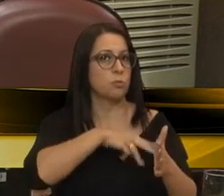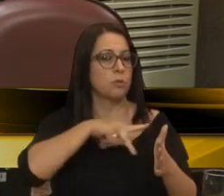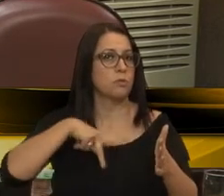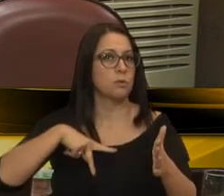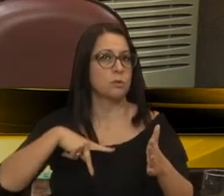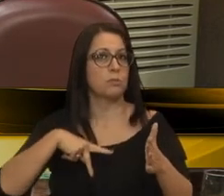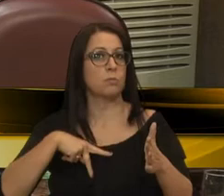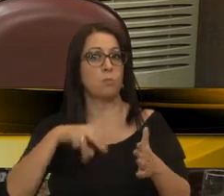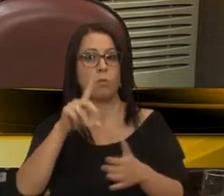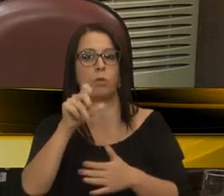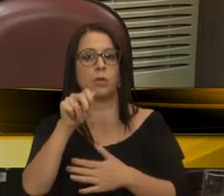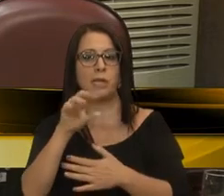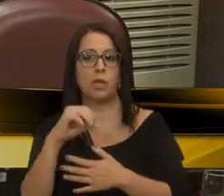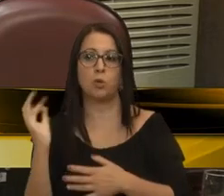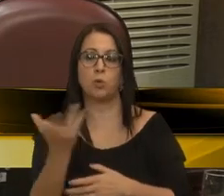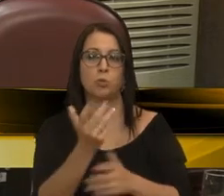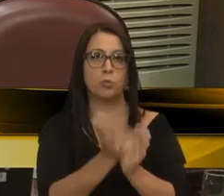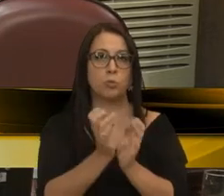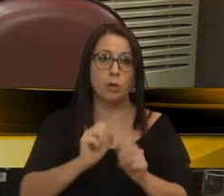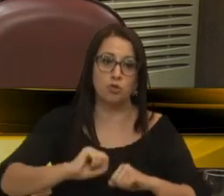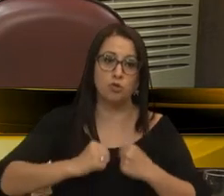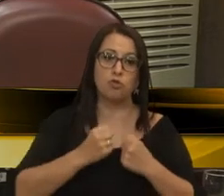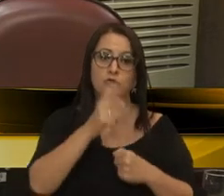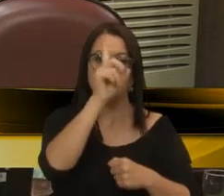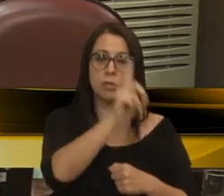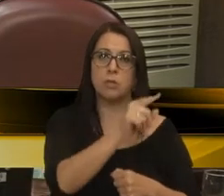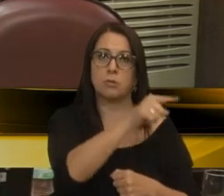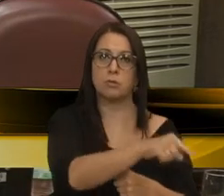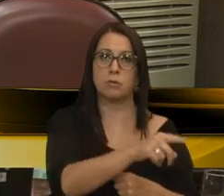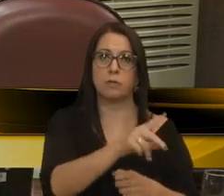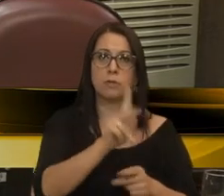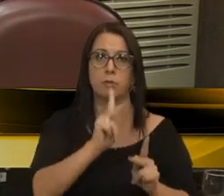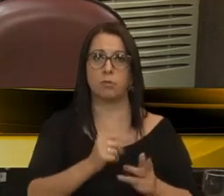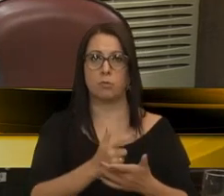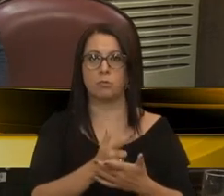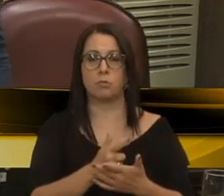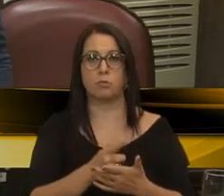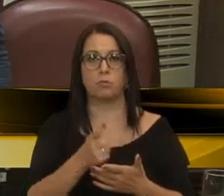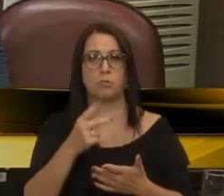dano coletivo ao direito à defesa do consumidor. Seu a parte, vereadora Tatiane.